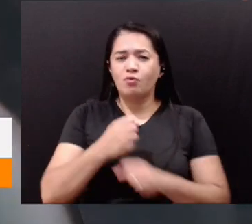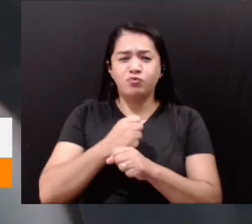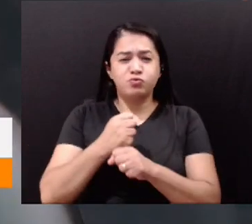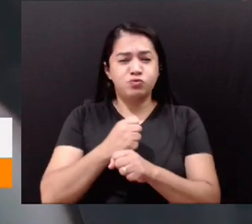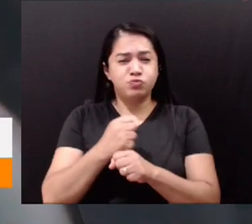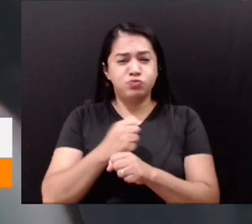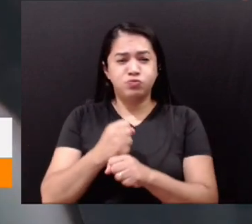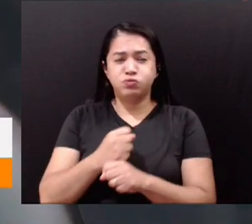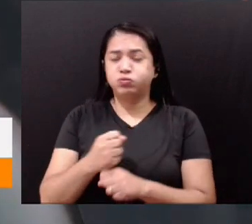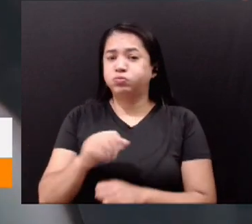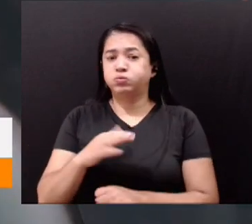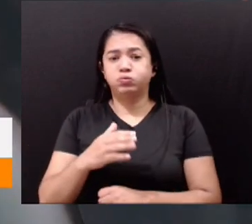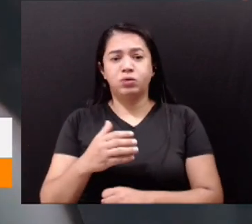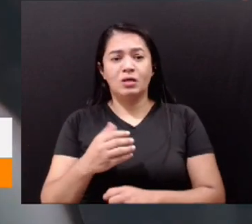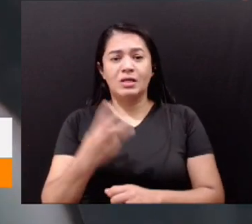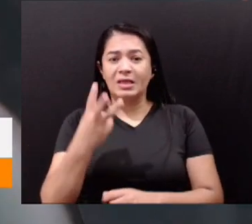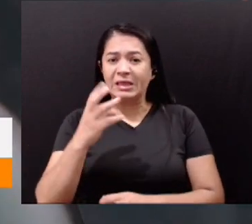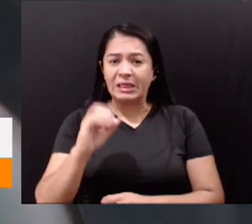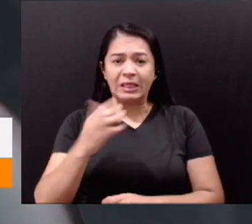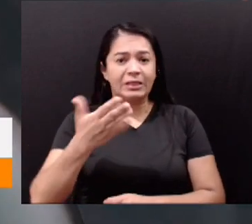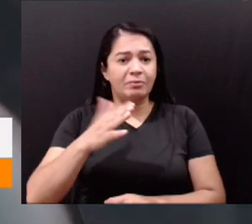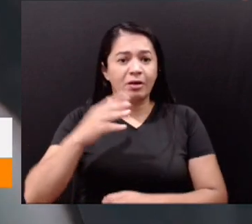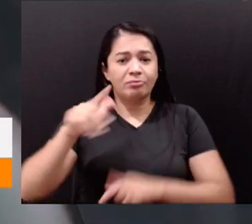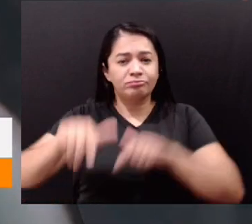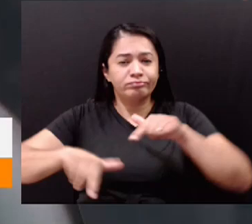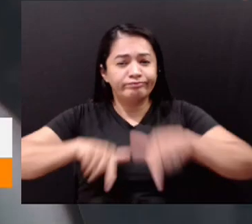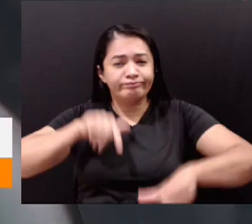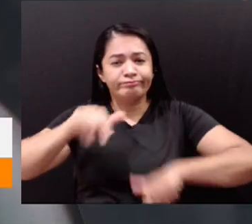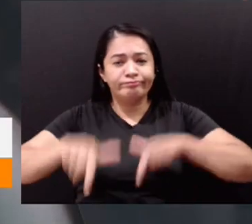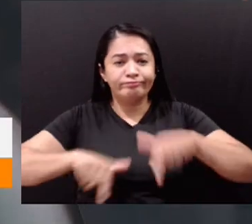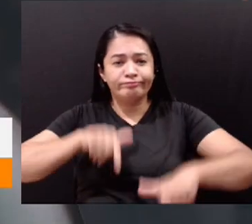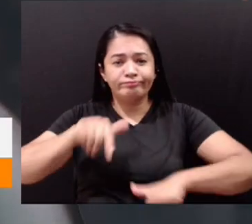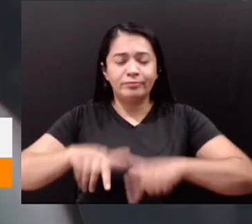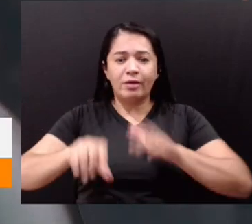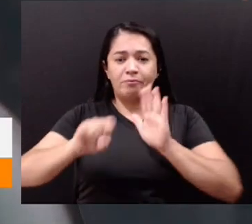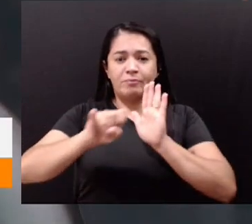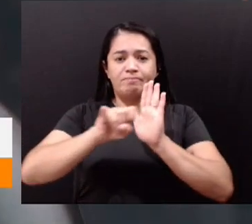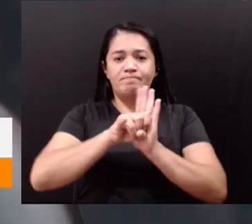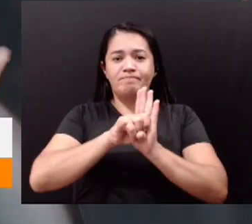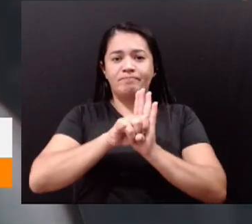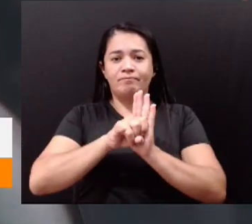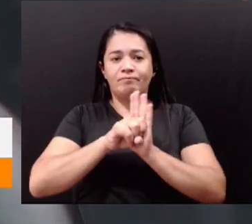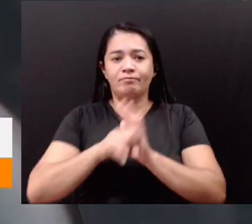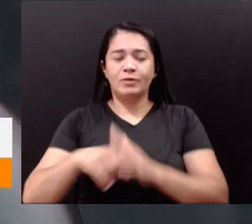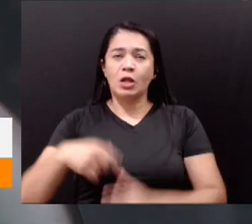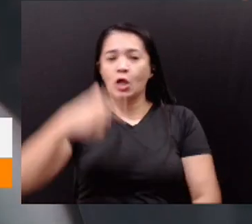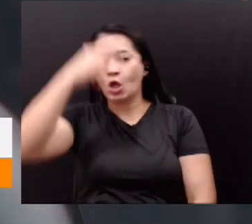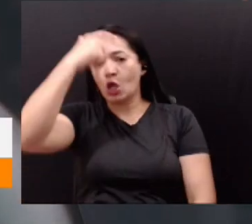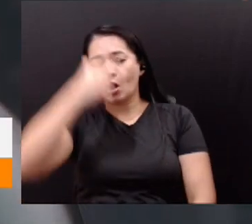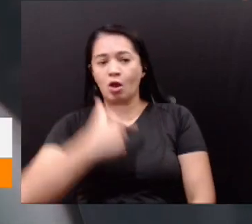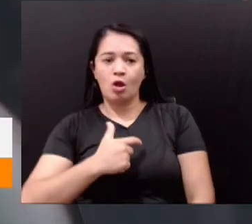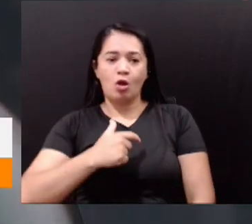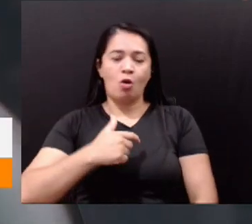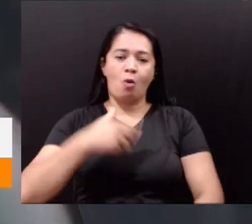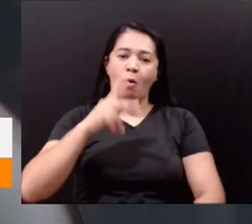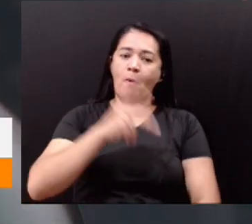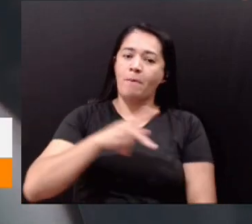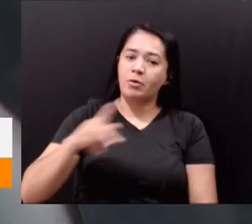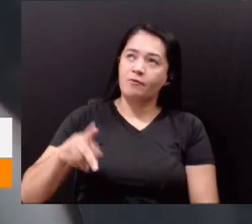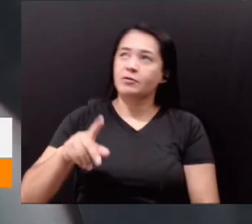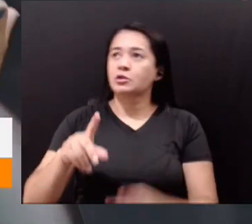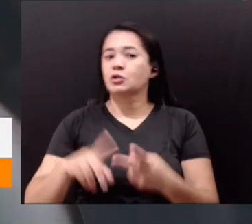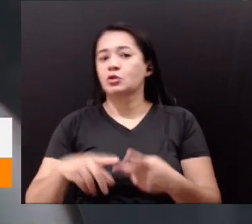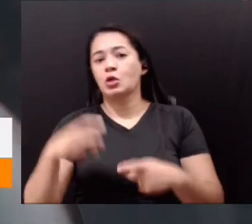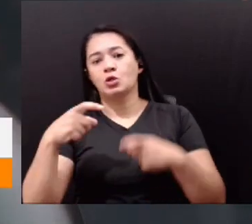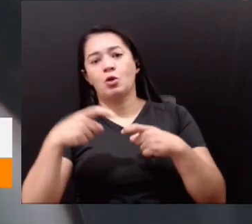própria vida, com uma determinada identidade, né. Então, assim, eu sou professor, sou médico,